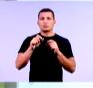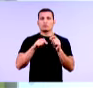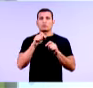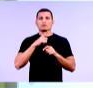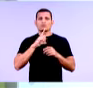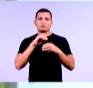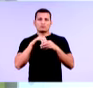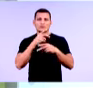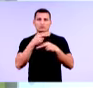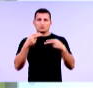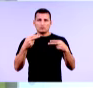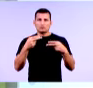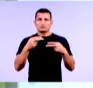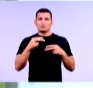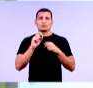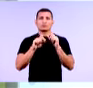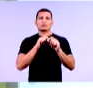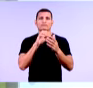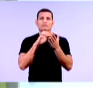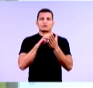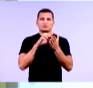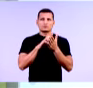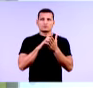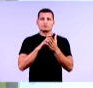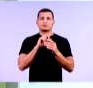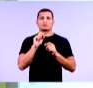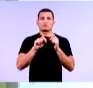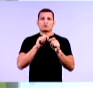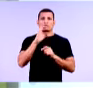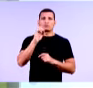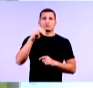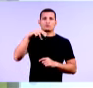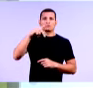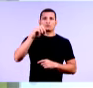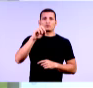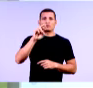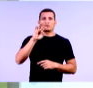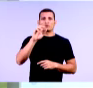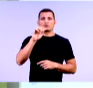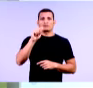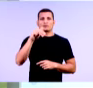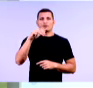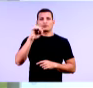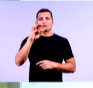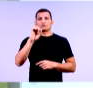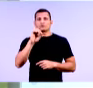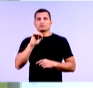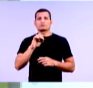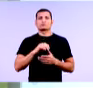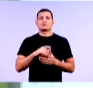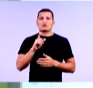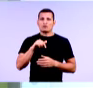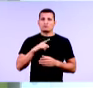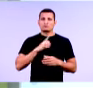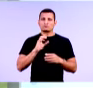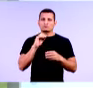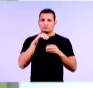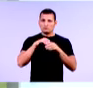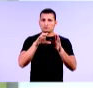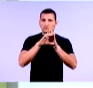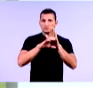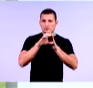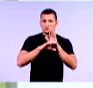objeto, o que seriam características, o que seriam comportamentos, o que seria o estado do objeto. Então isso faz parte do conceito,